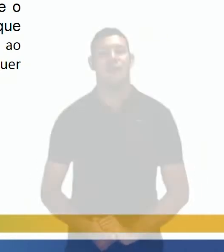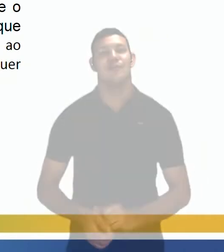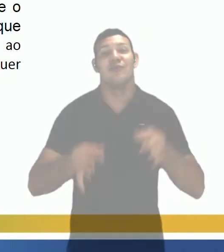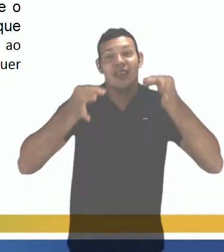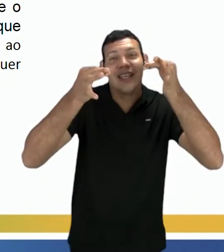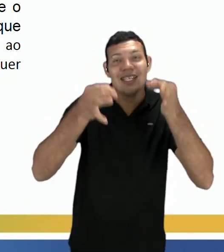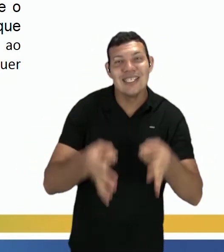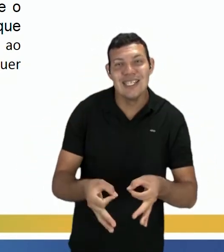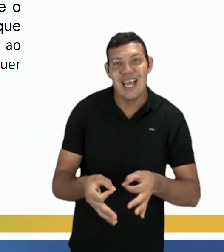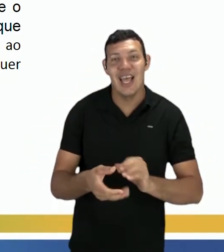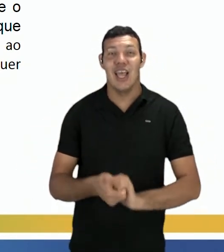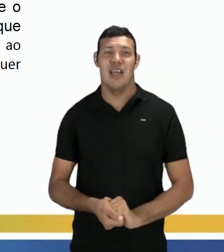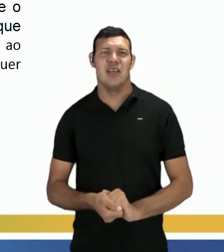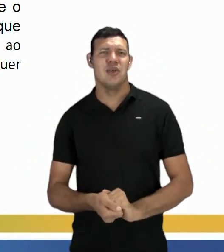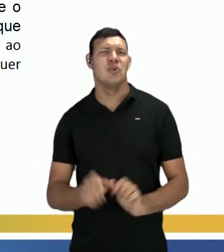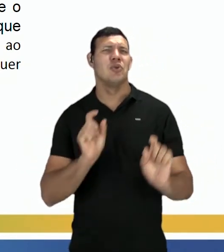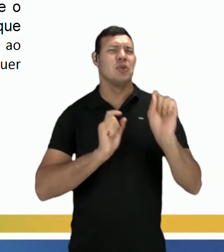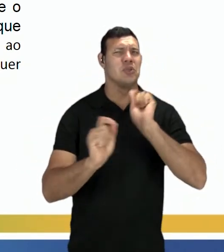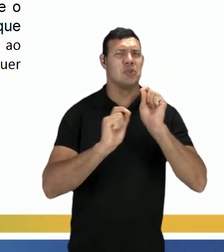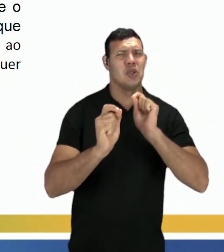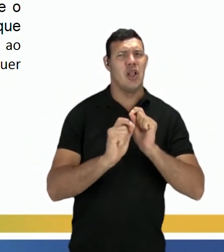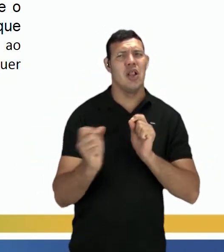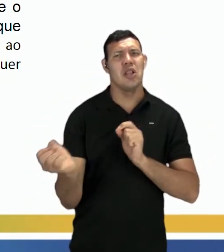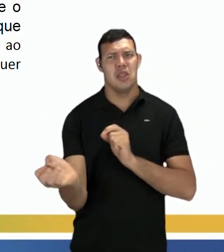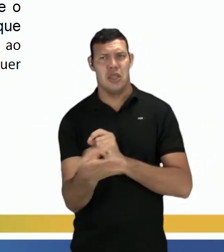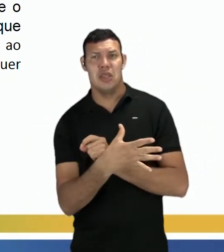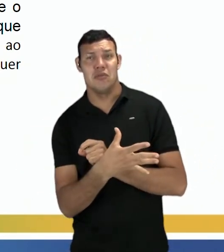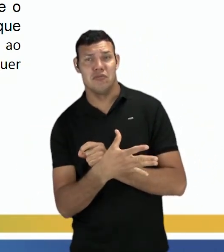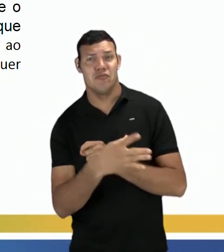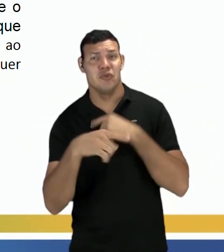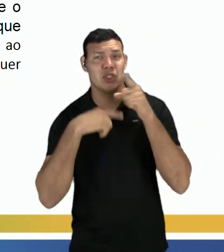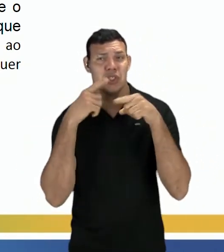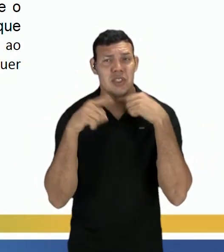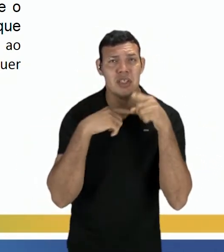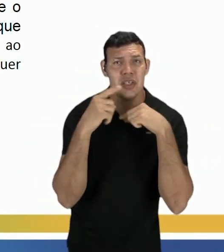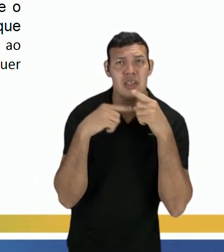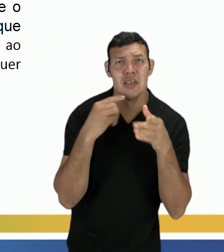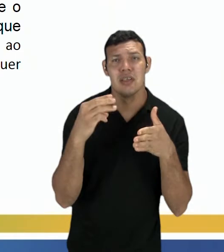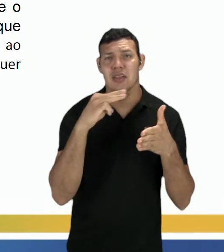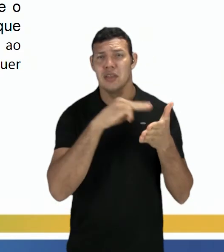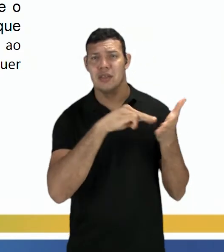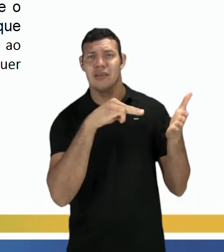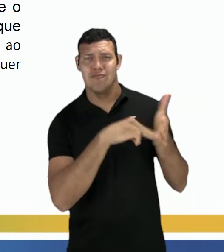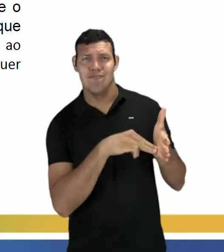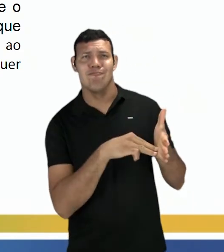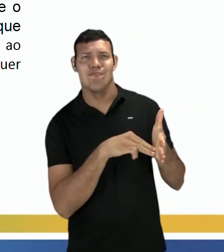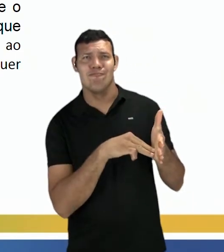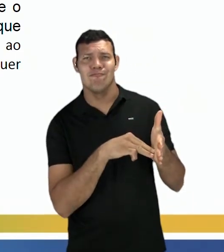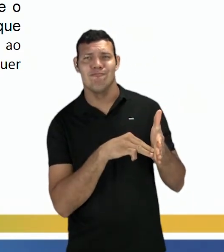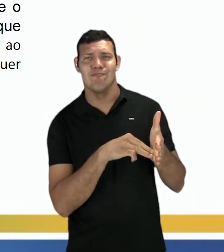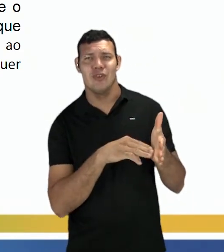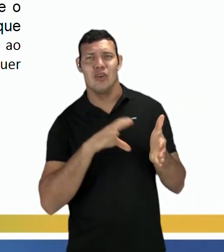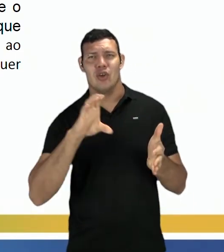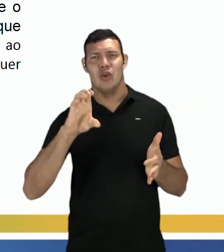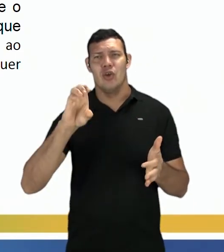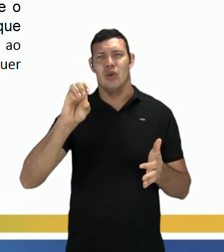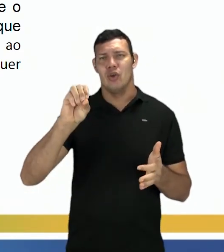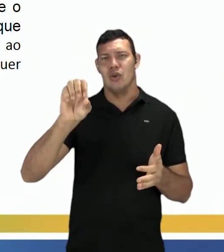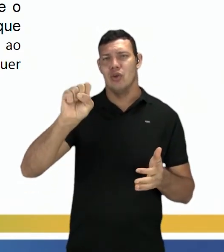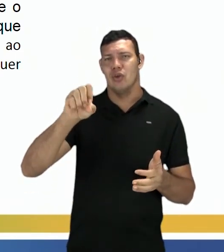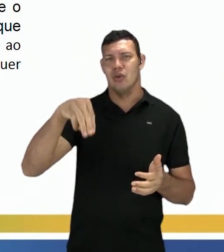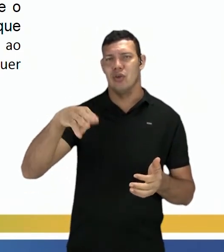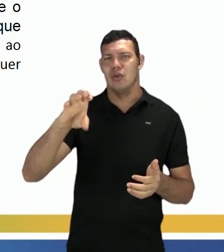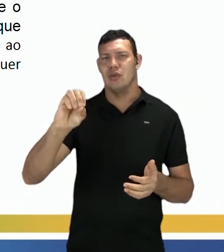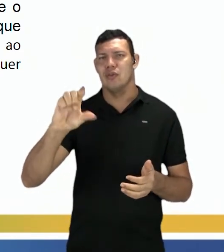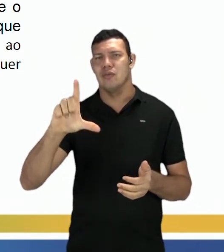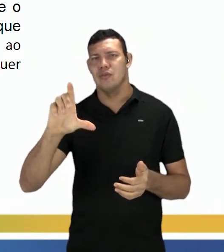Novos paradigmas e modelos cosmológicos. Você pode ver na tela aí, né? É uma ruptura com a física clássica de Galileu e